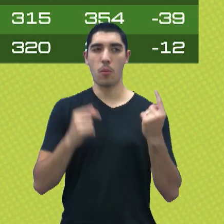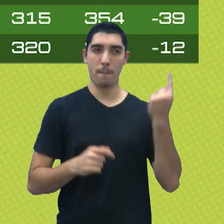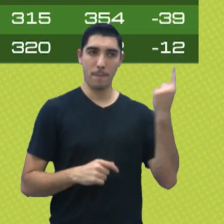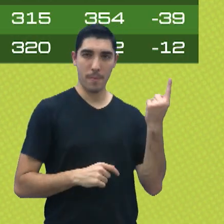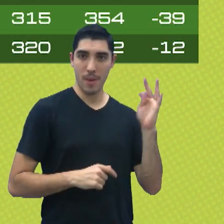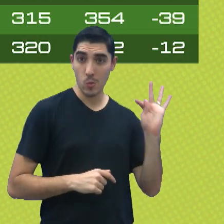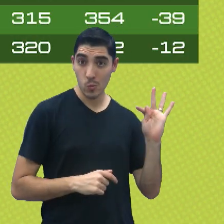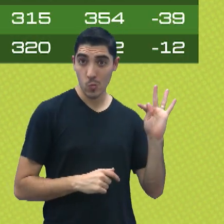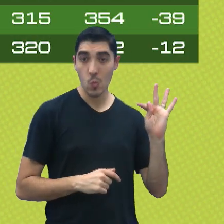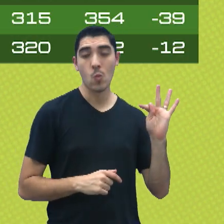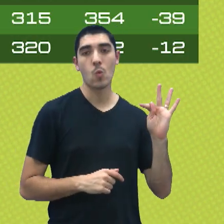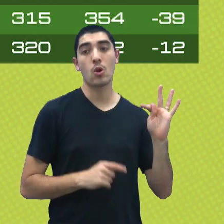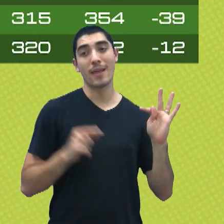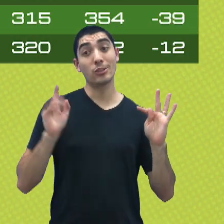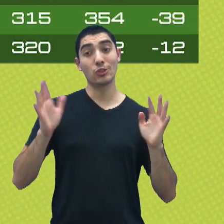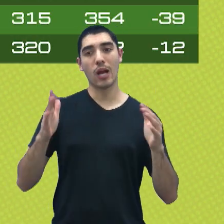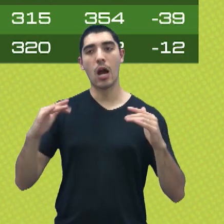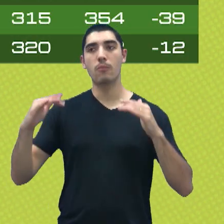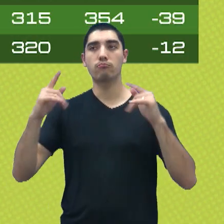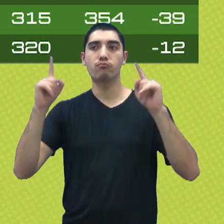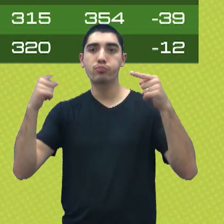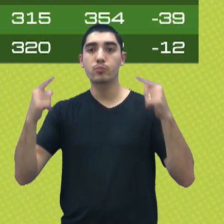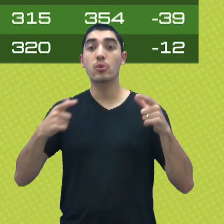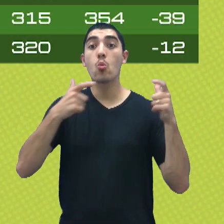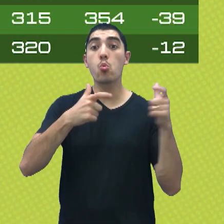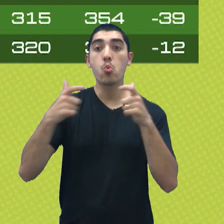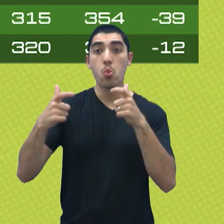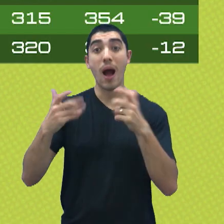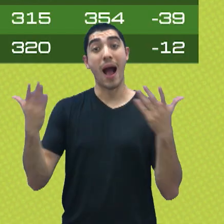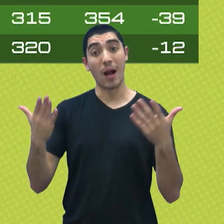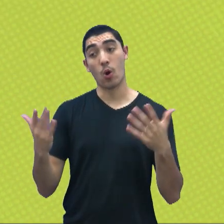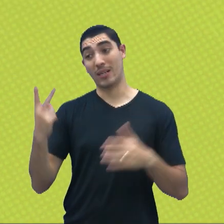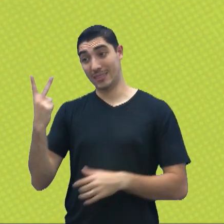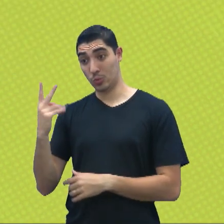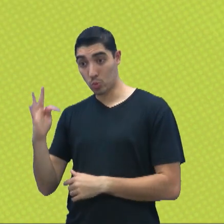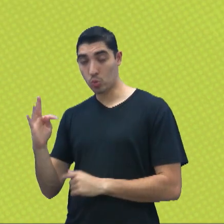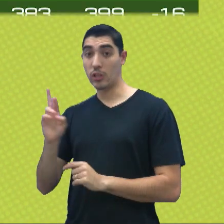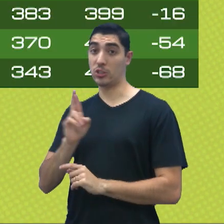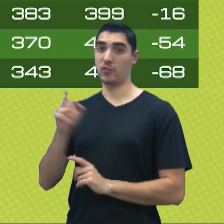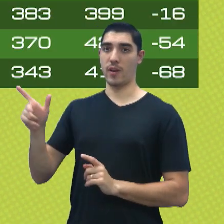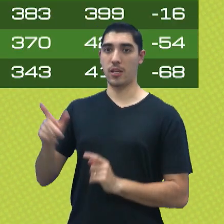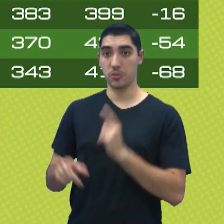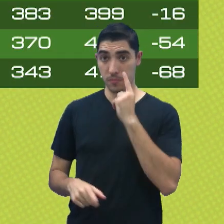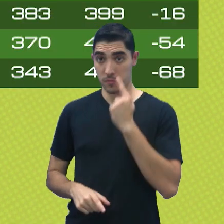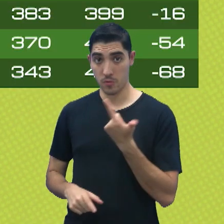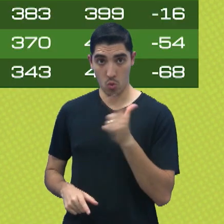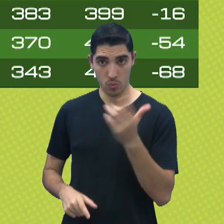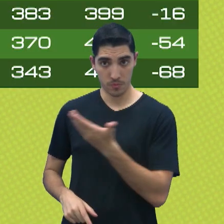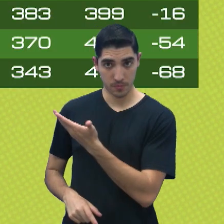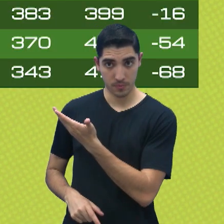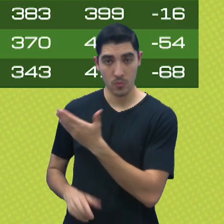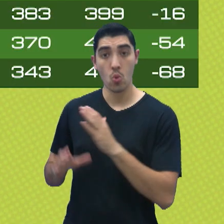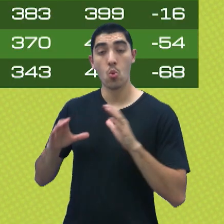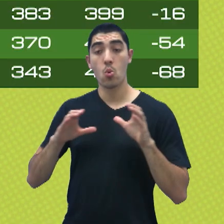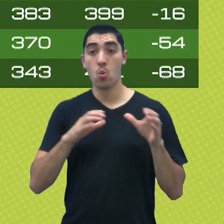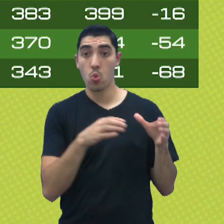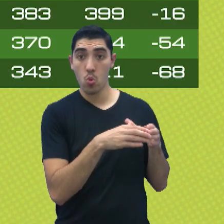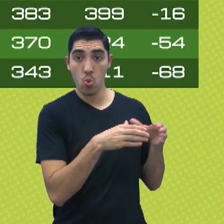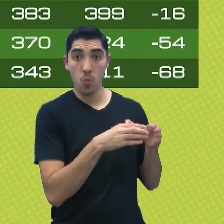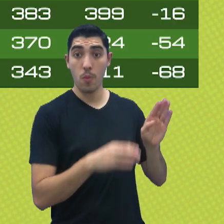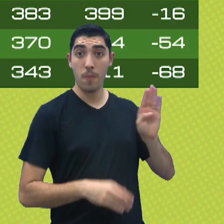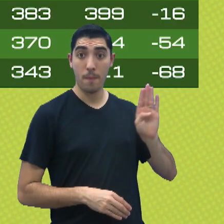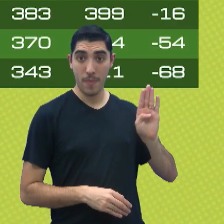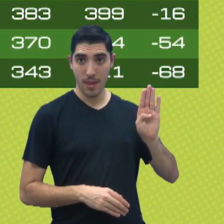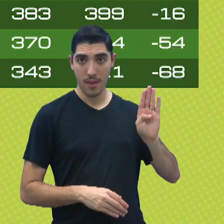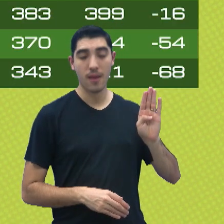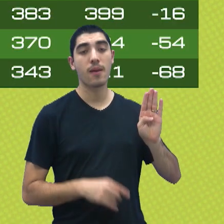a primeira fase da competição. O outro grupo é o grupo B. Rodrigo vai colocar aí pra gente, não sei se tem, e tem. Ali, ó, porque aqui já está no